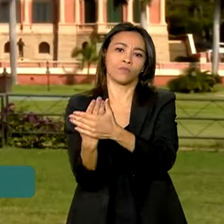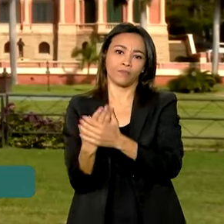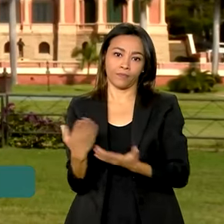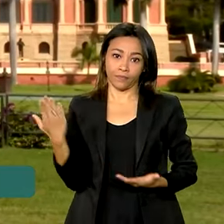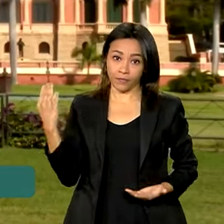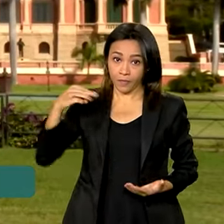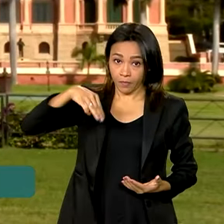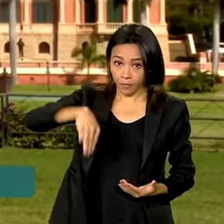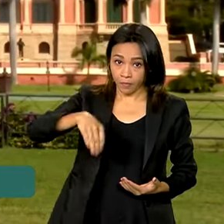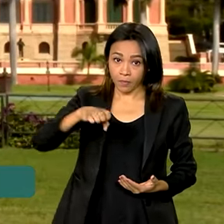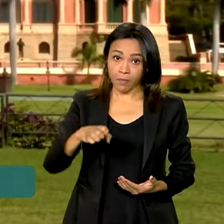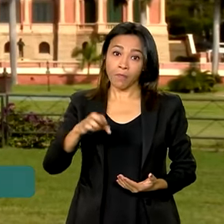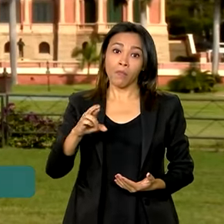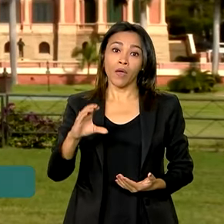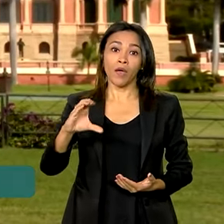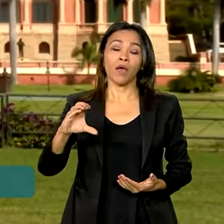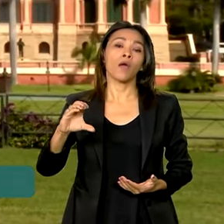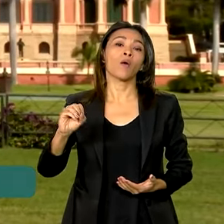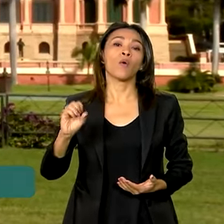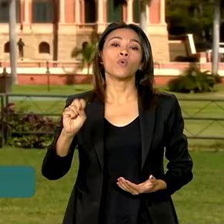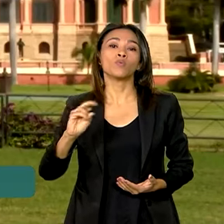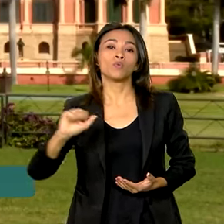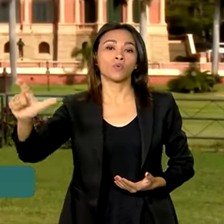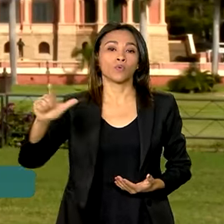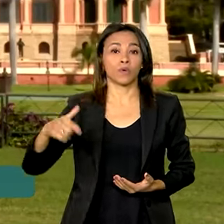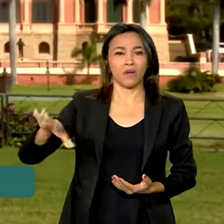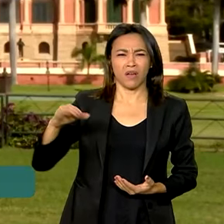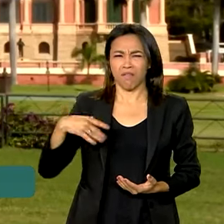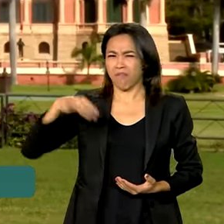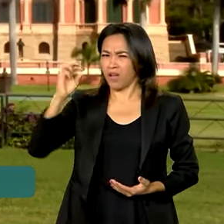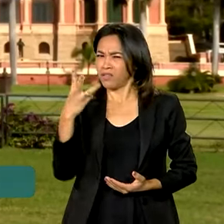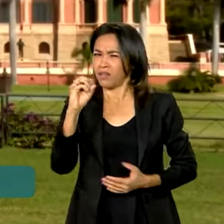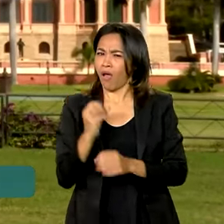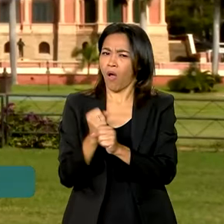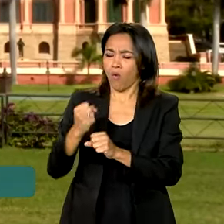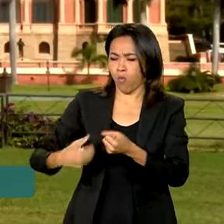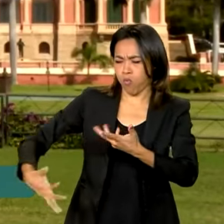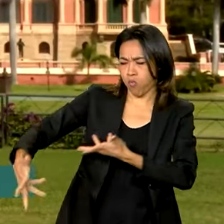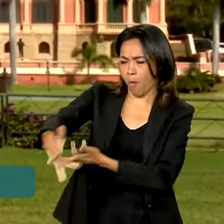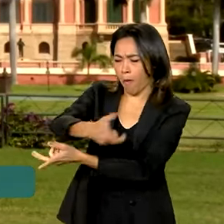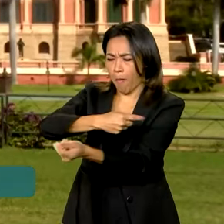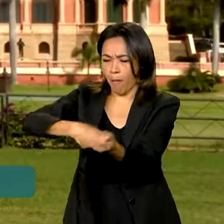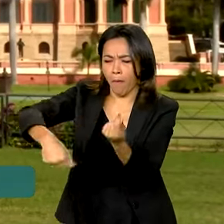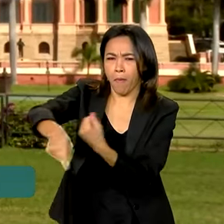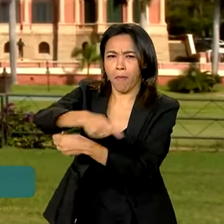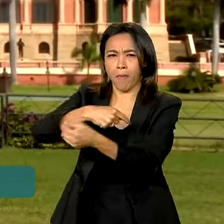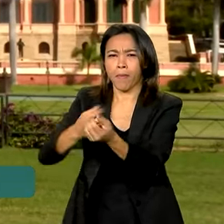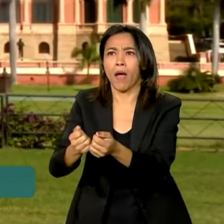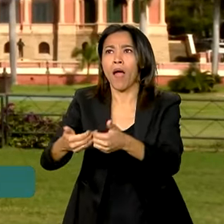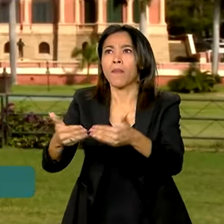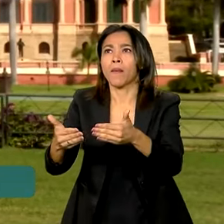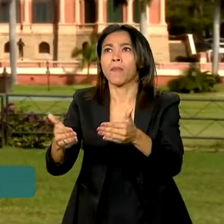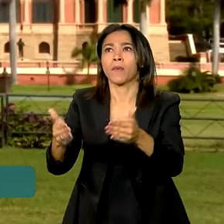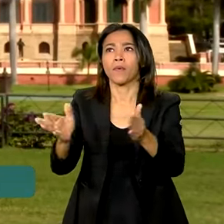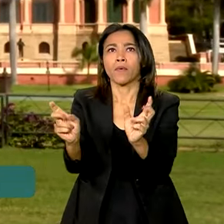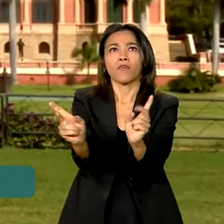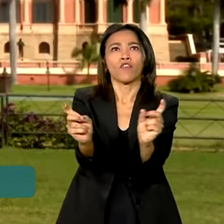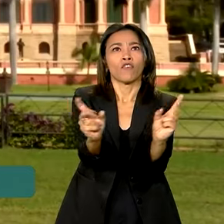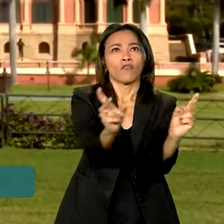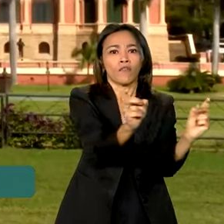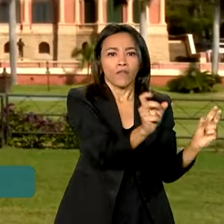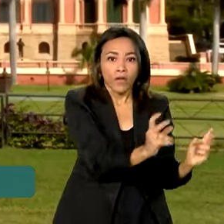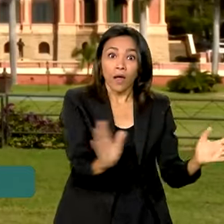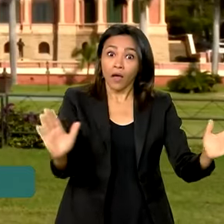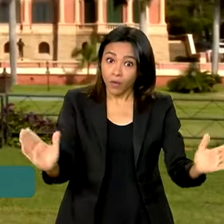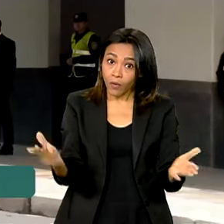Mercosul. Em mais de 3 décadas, o bloco ganhou mais robustez, conquistou novos mercados e agora vai